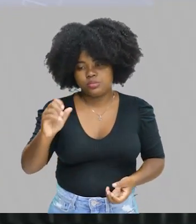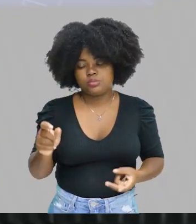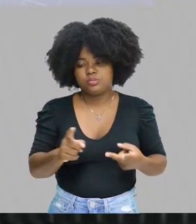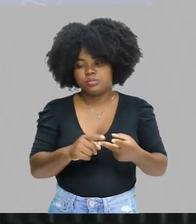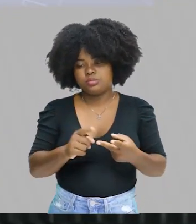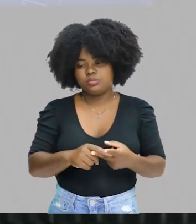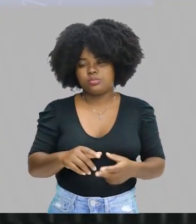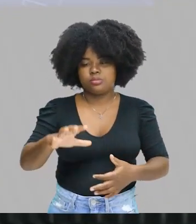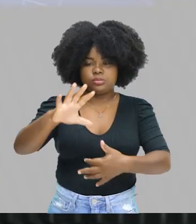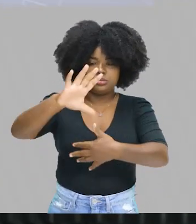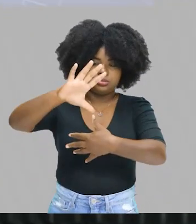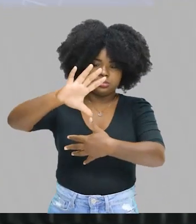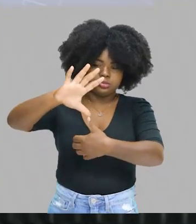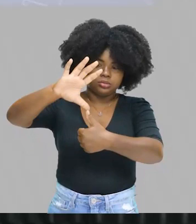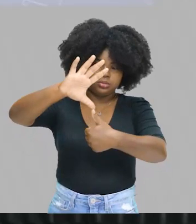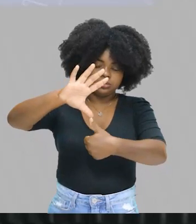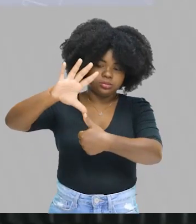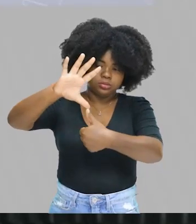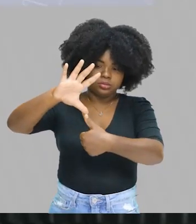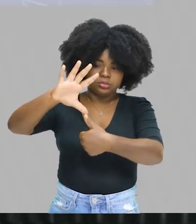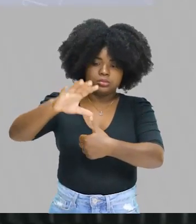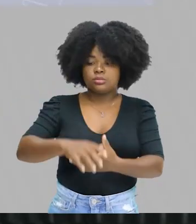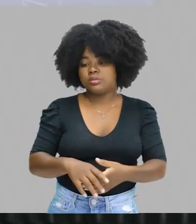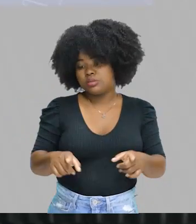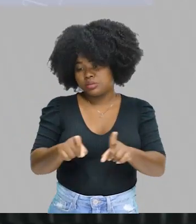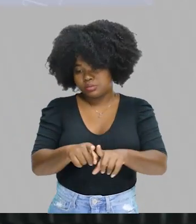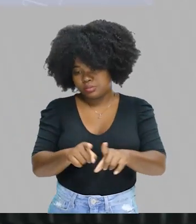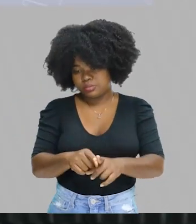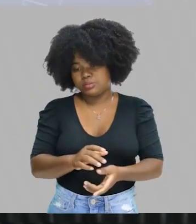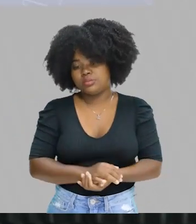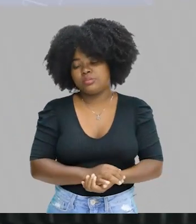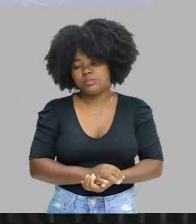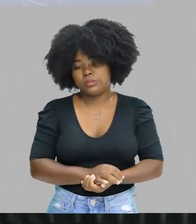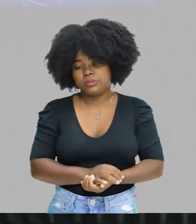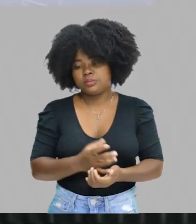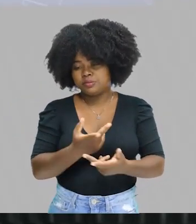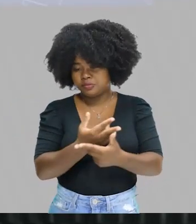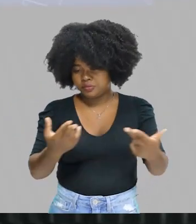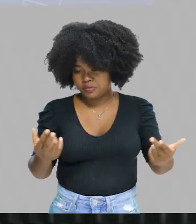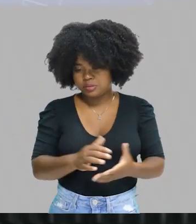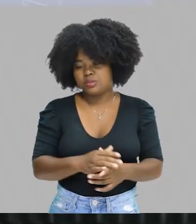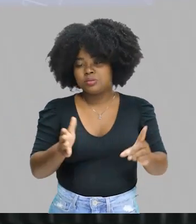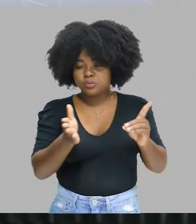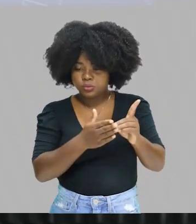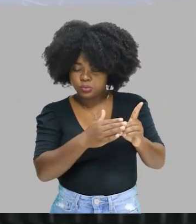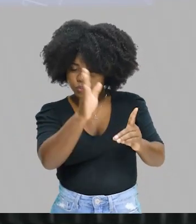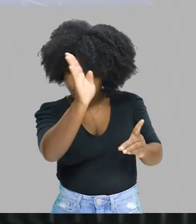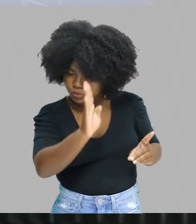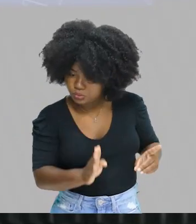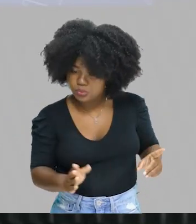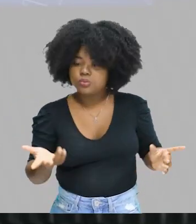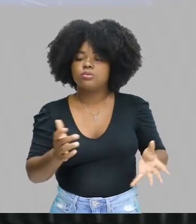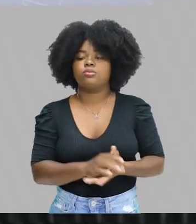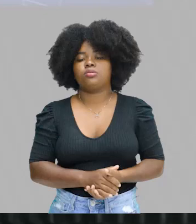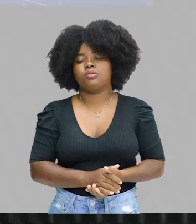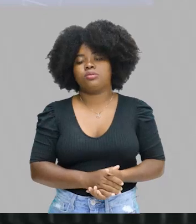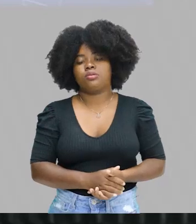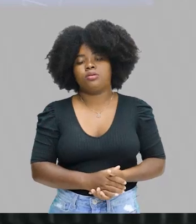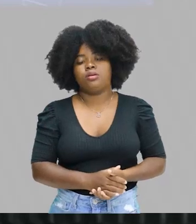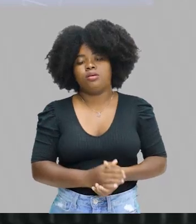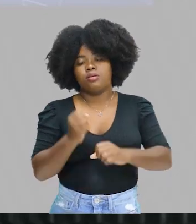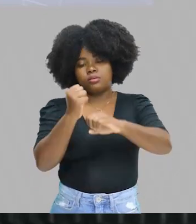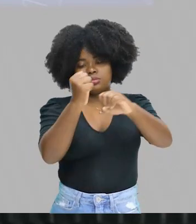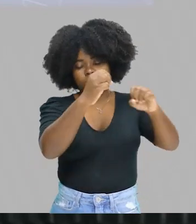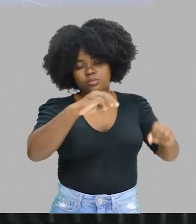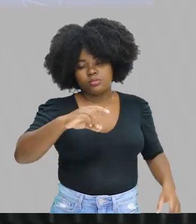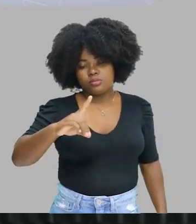do Norte, na Idade Média, na Alemanha, na Europa Central e nos nossos indígenas brasileiros. Essas esculturas de madeira, por